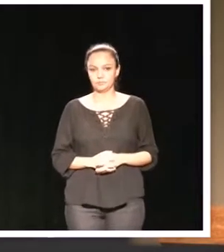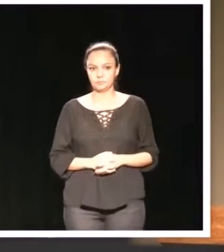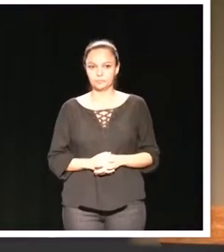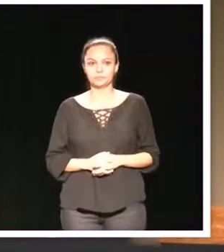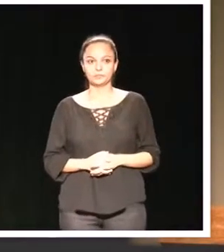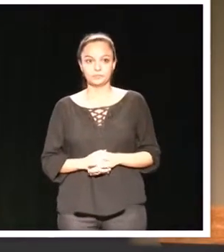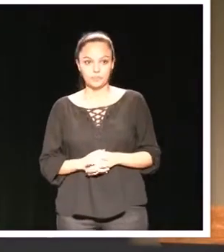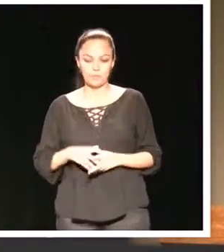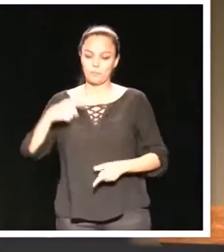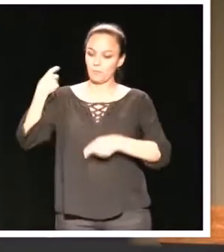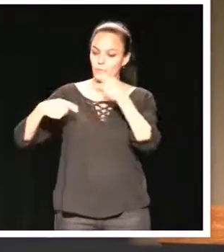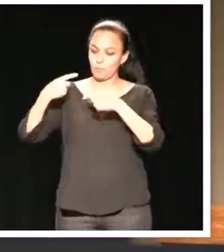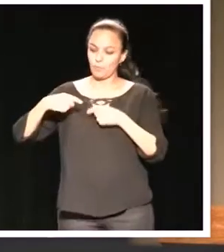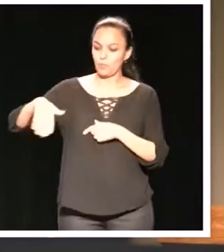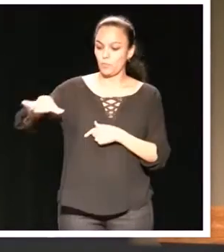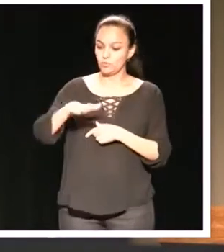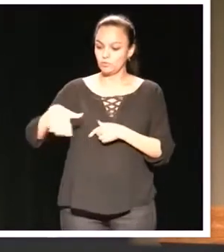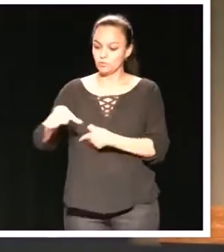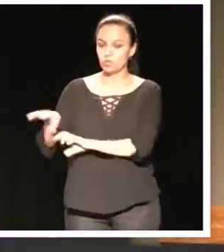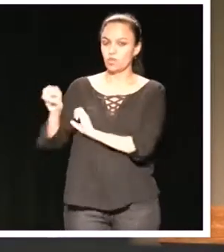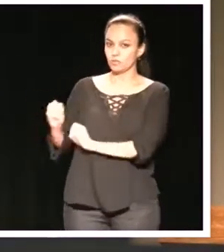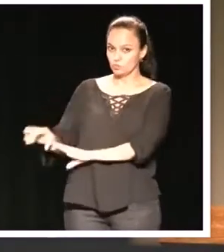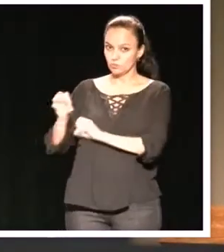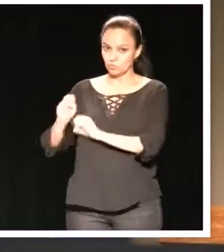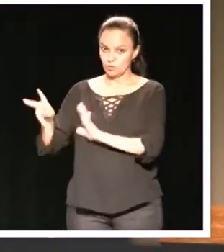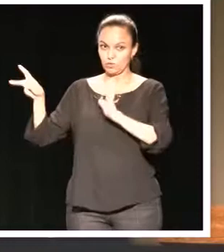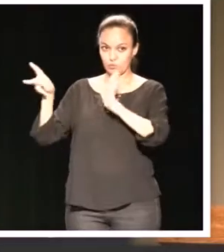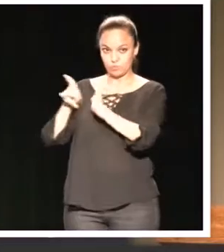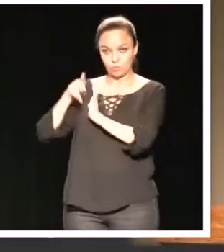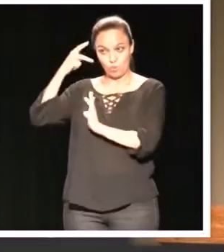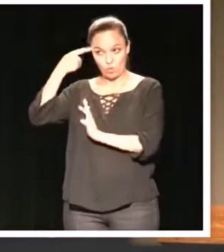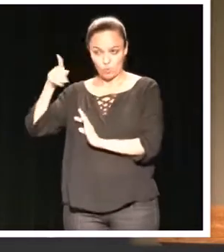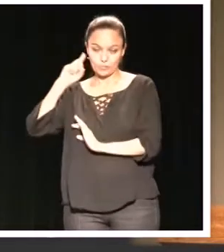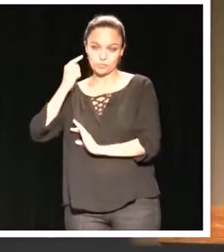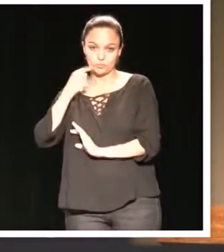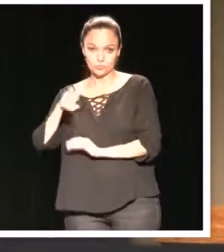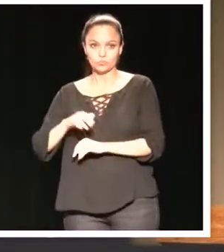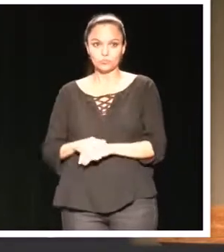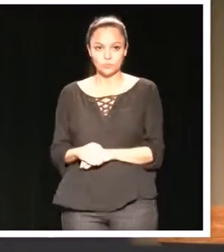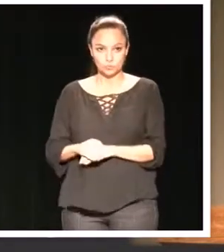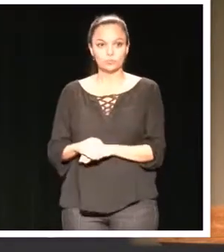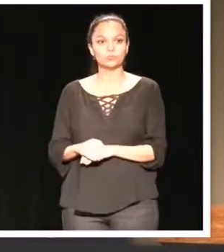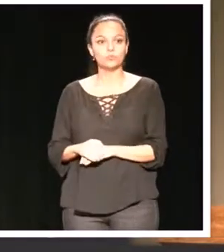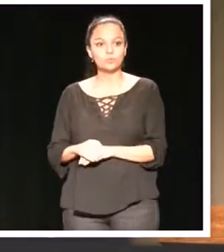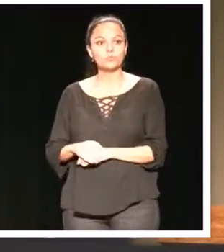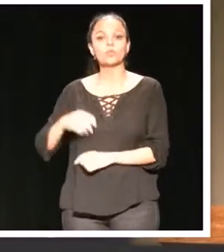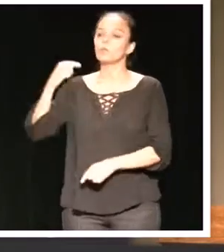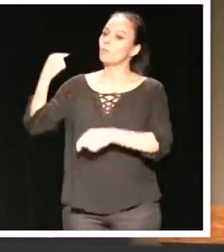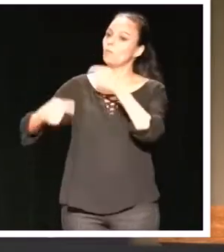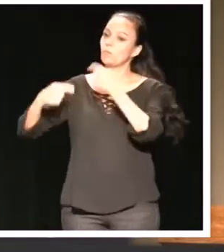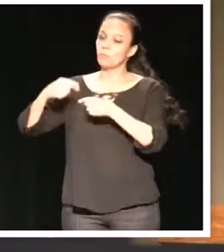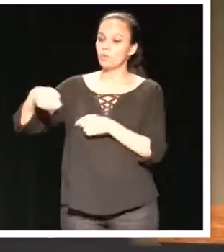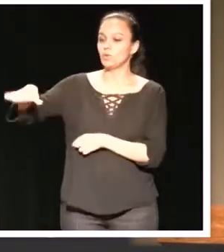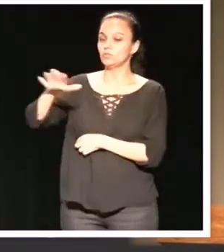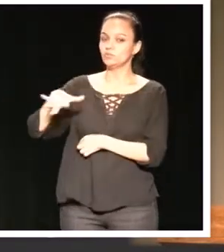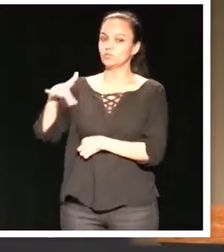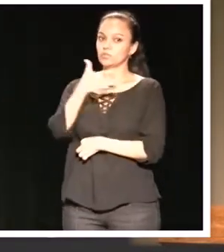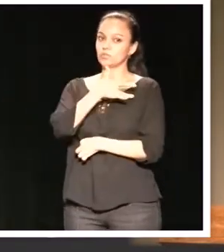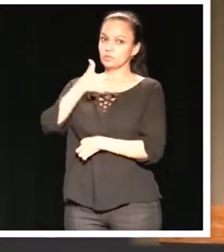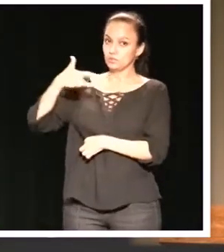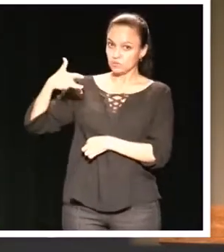As políticas educativas, referidas à educação de surdos, as políticas de